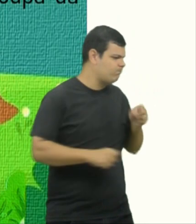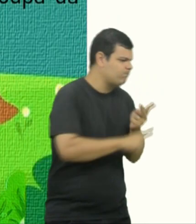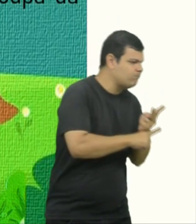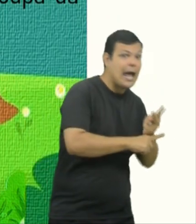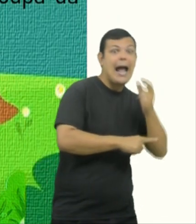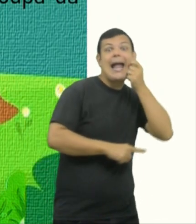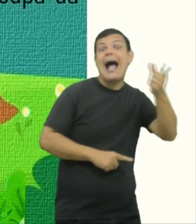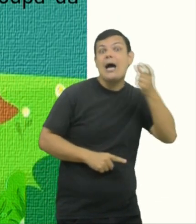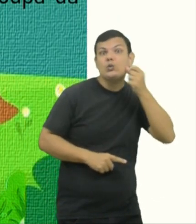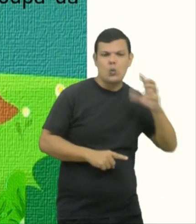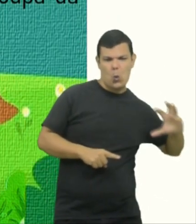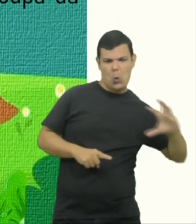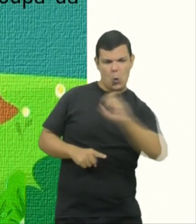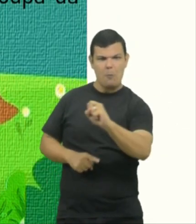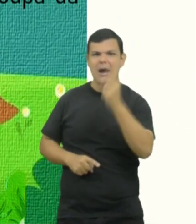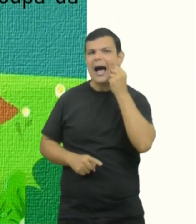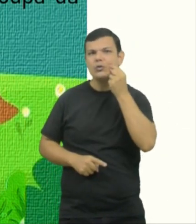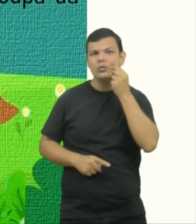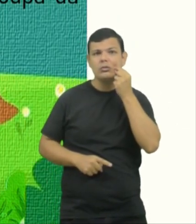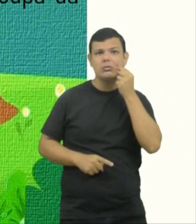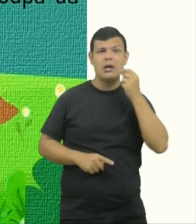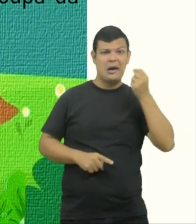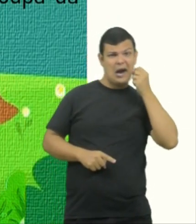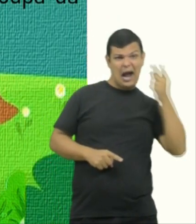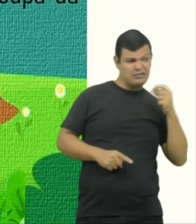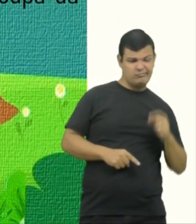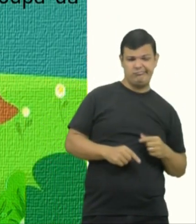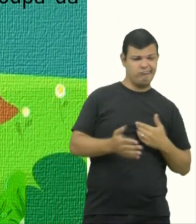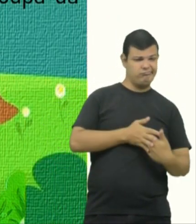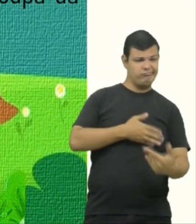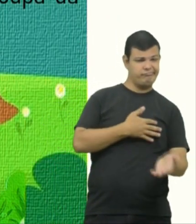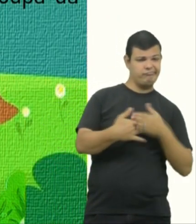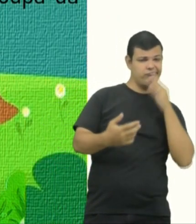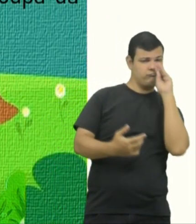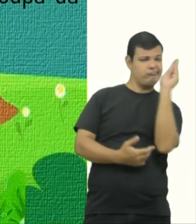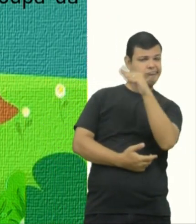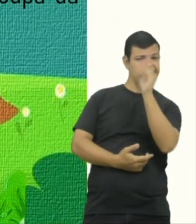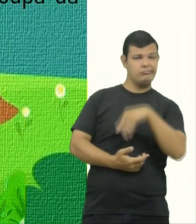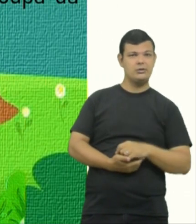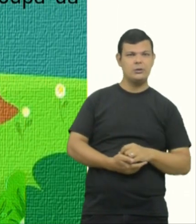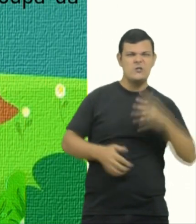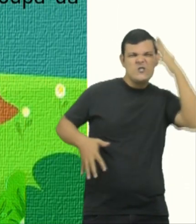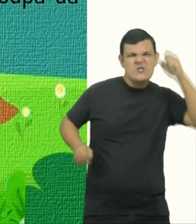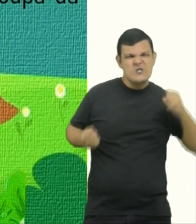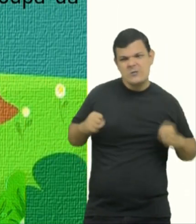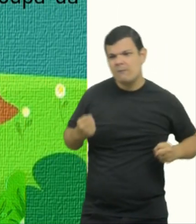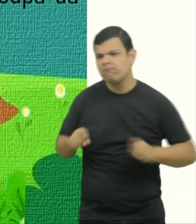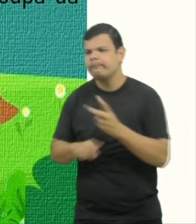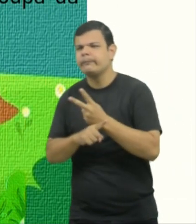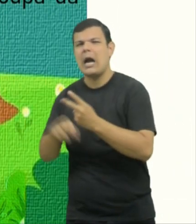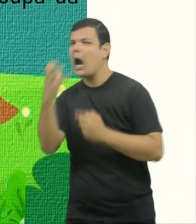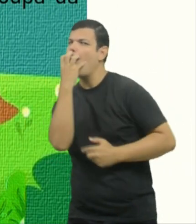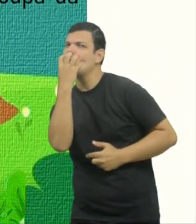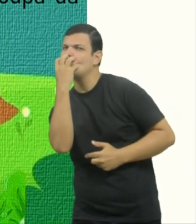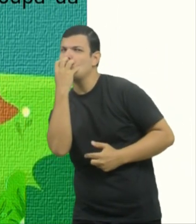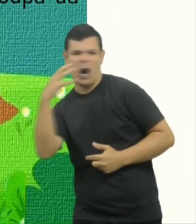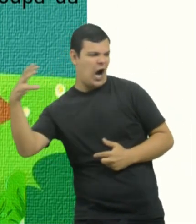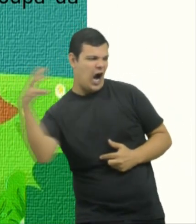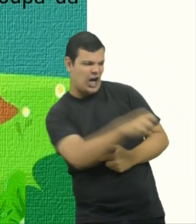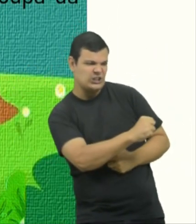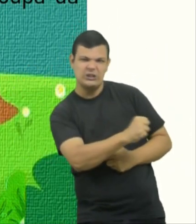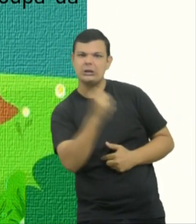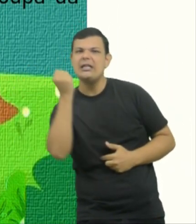deu ouvidos. O macaco foi até o rato pedir que ele roesse a roupa da rainha. O rato se recusou a